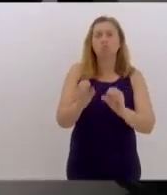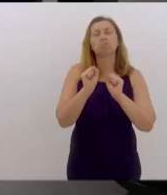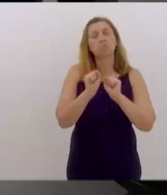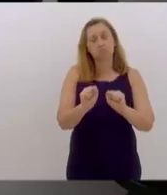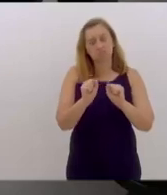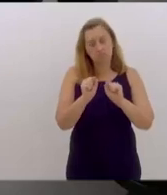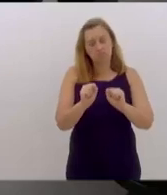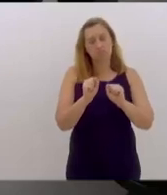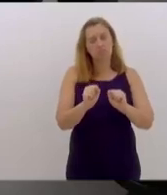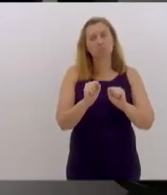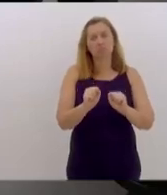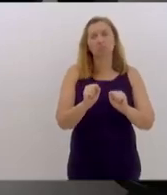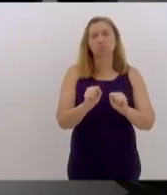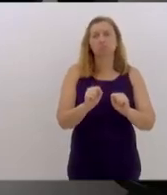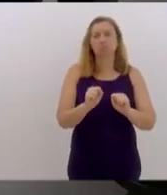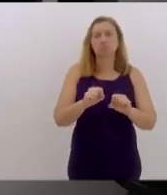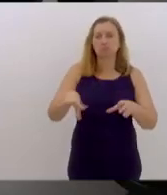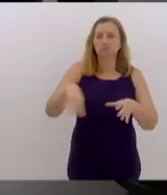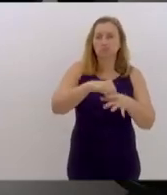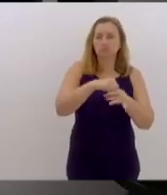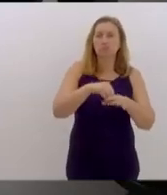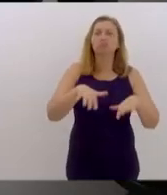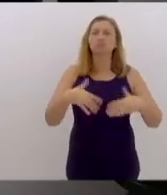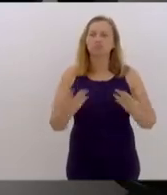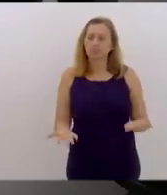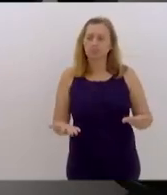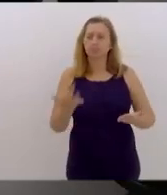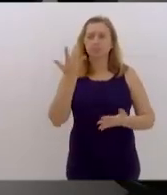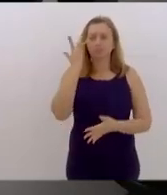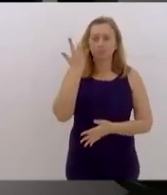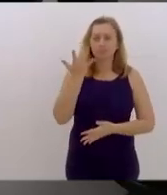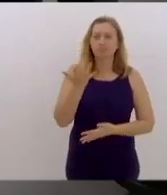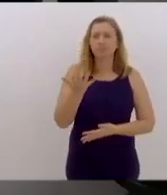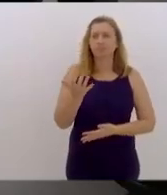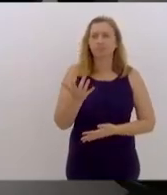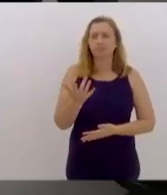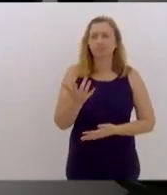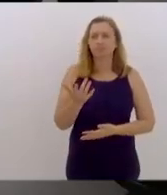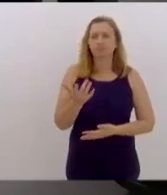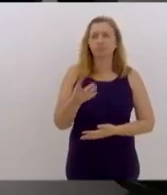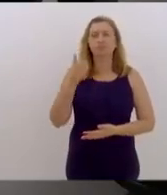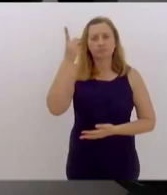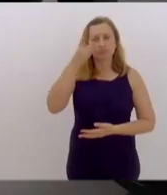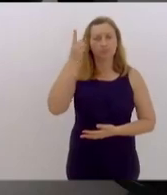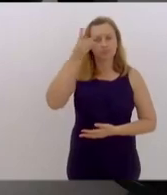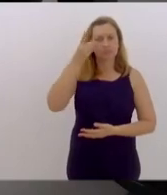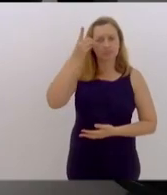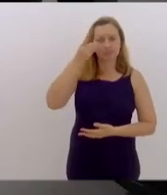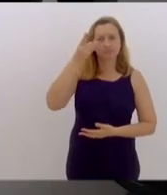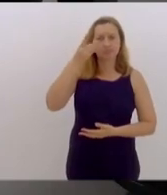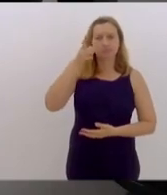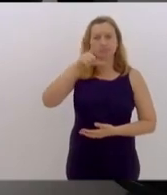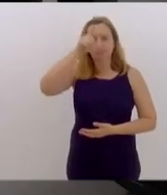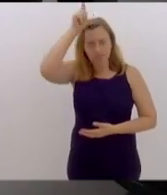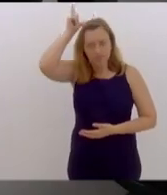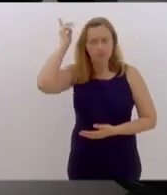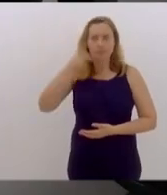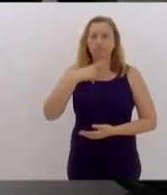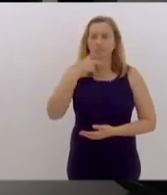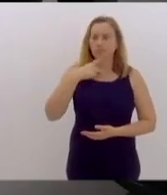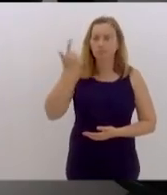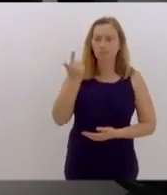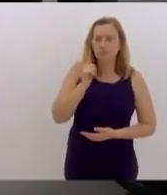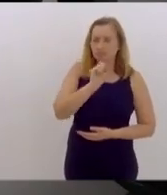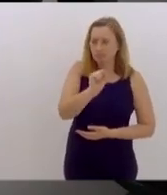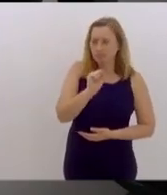possa ser é colocado Então acho que assiste razão ao Deputado dos Paulo para falar das